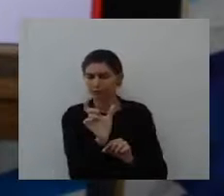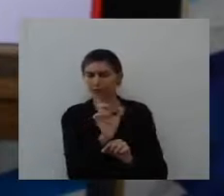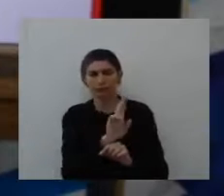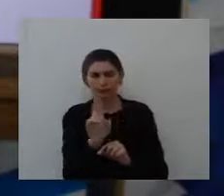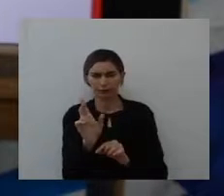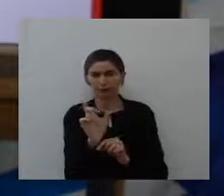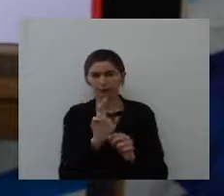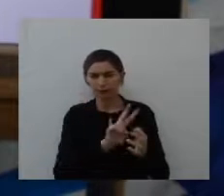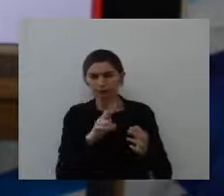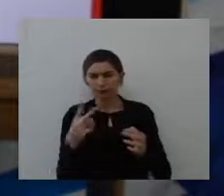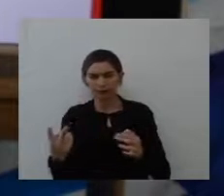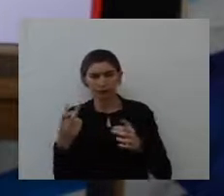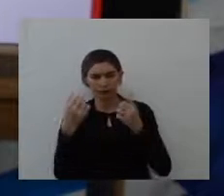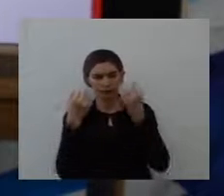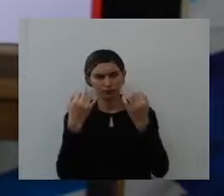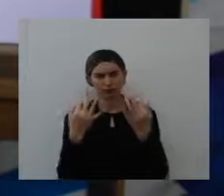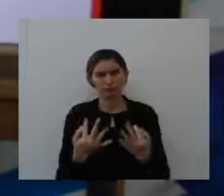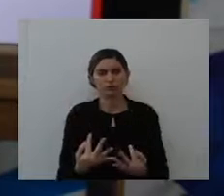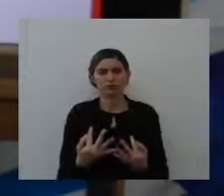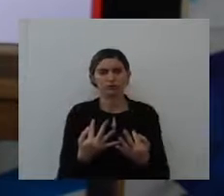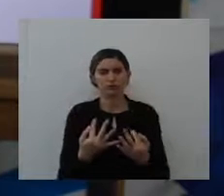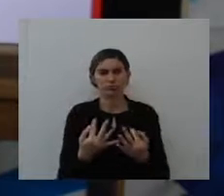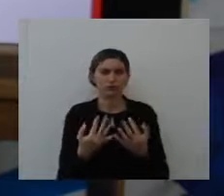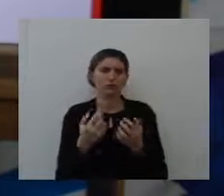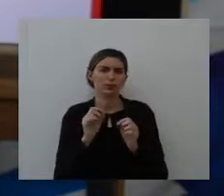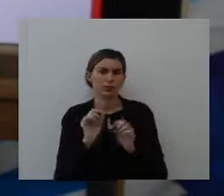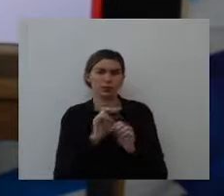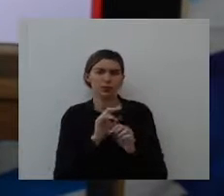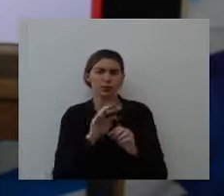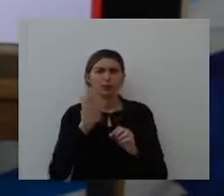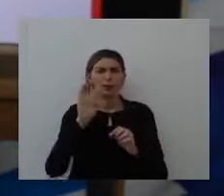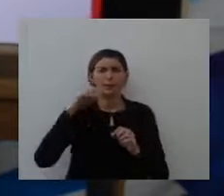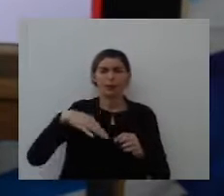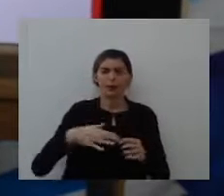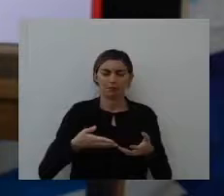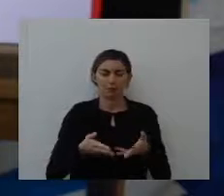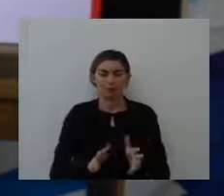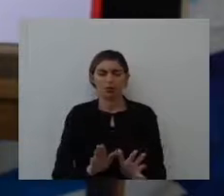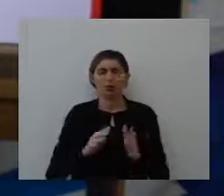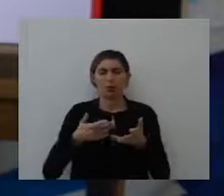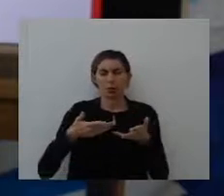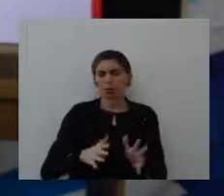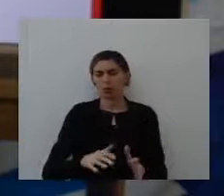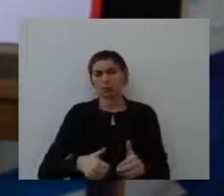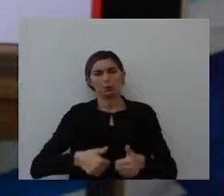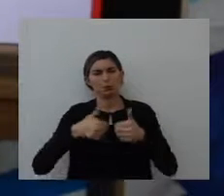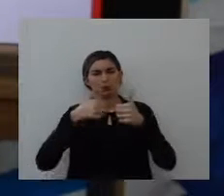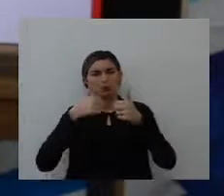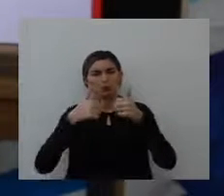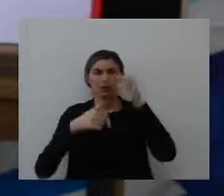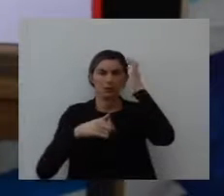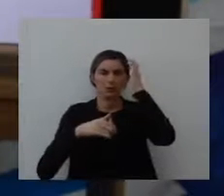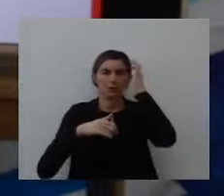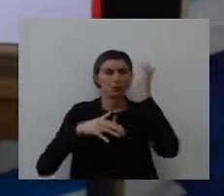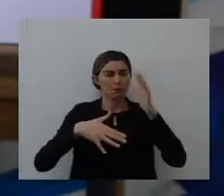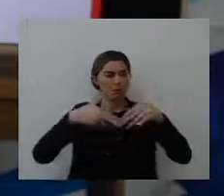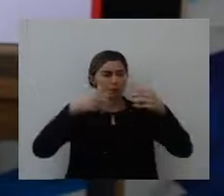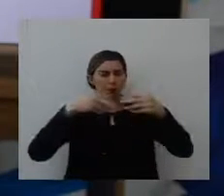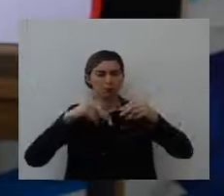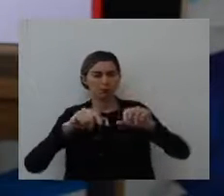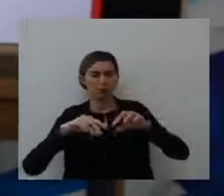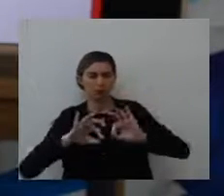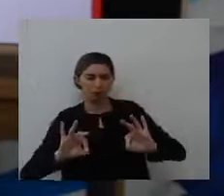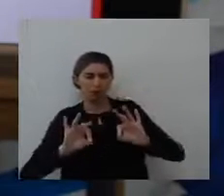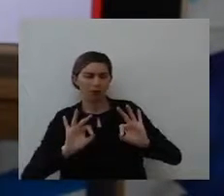gente puder traduzir de forma livre, seriam os bem-nascidos. Tá? Eles detinham as melhores terras, eles tinham